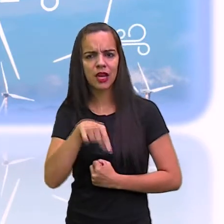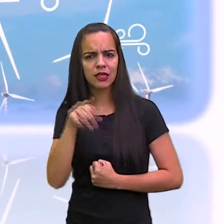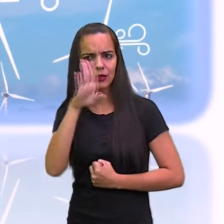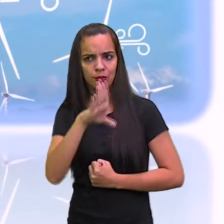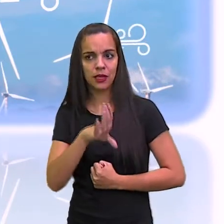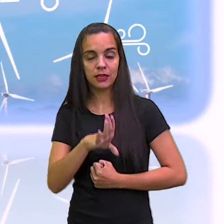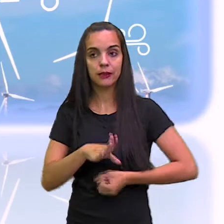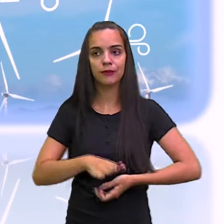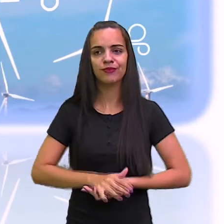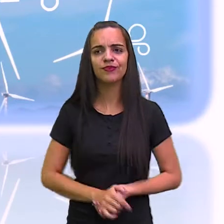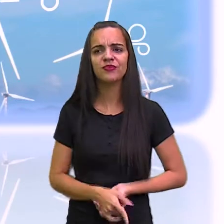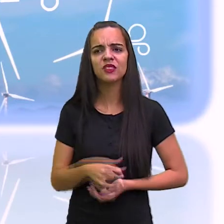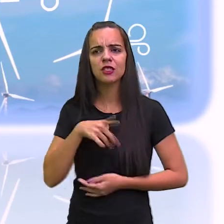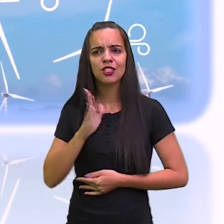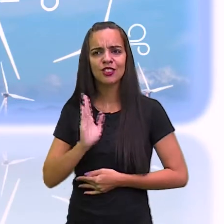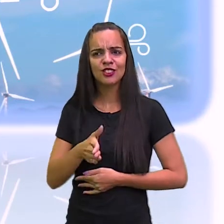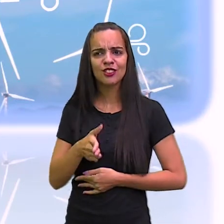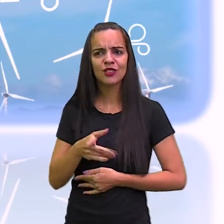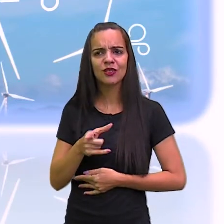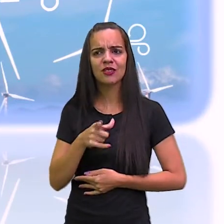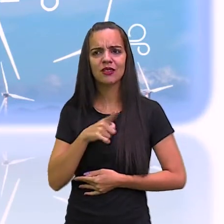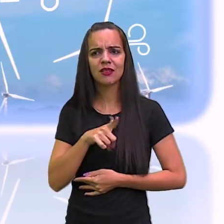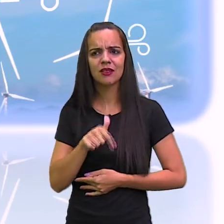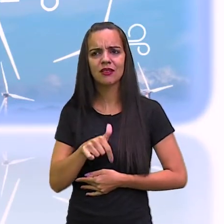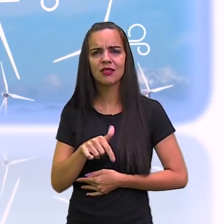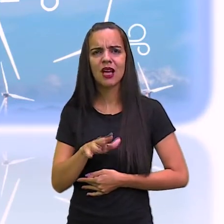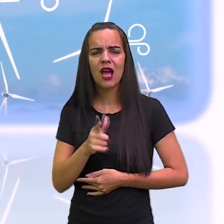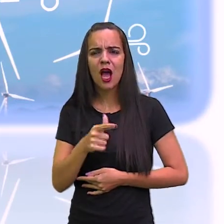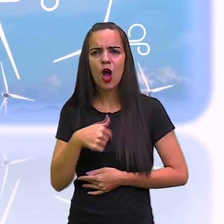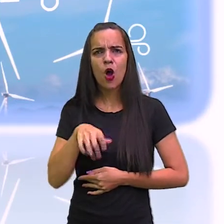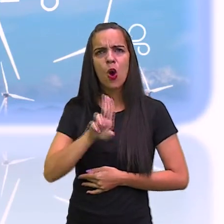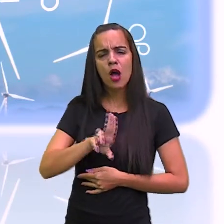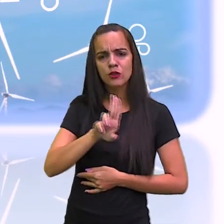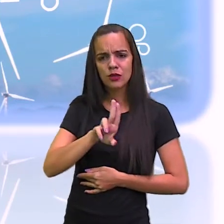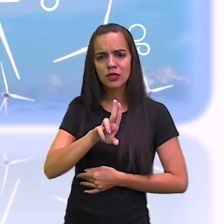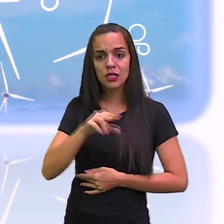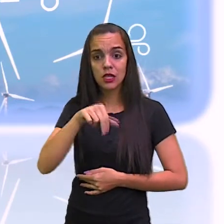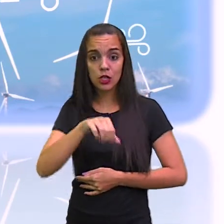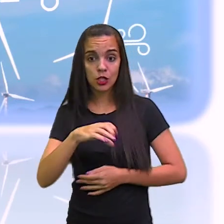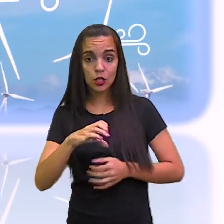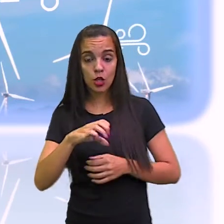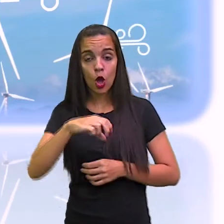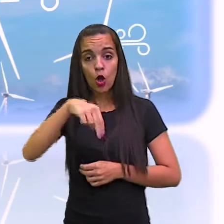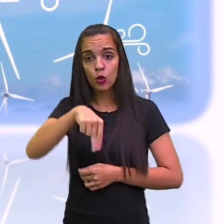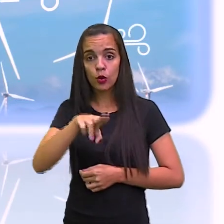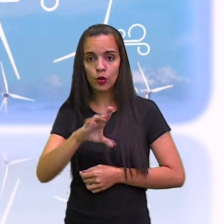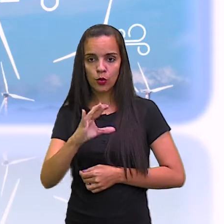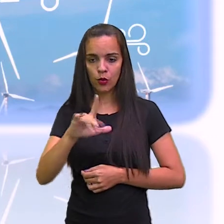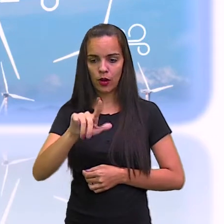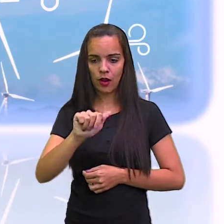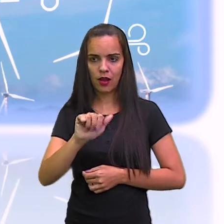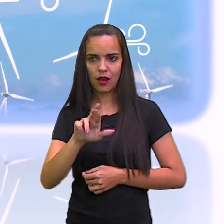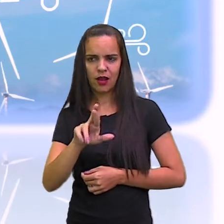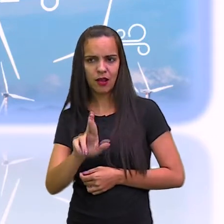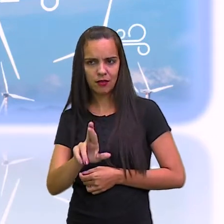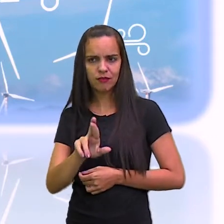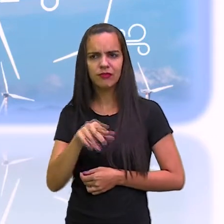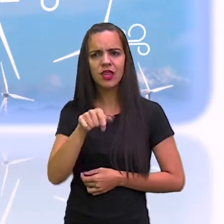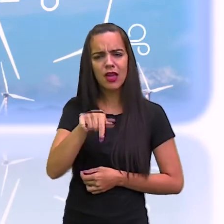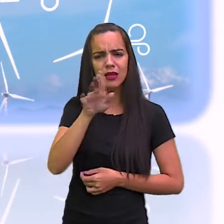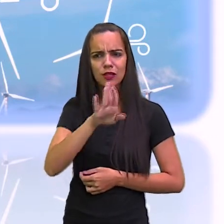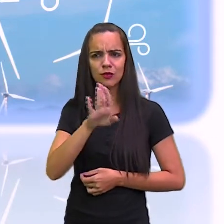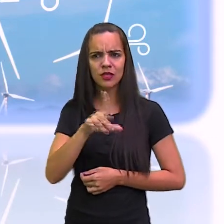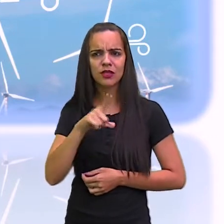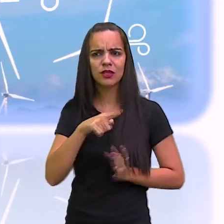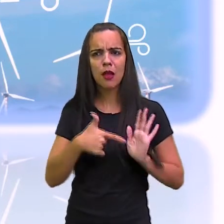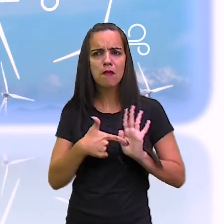rios. Já as usinas nucleares representam riscos de contaminação permanente por radiação.